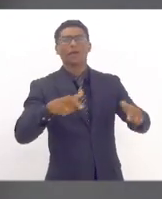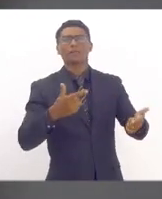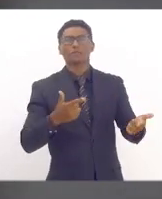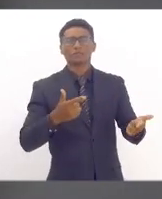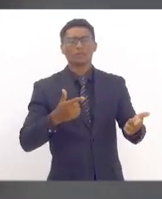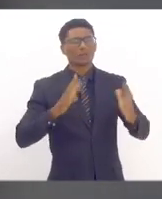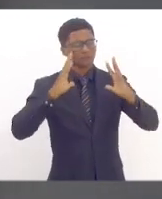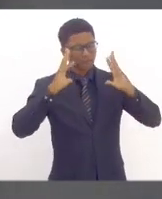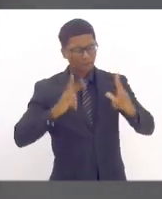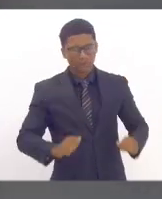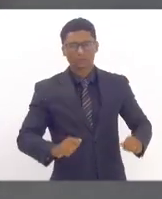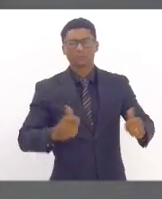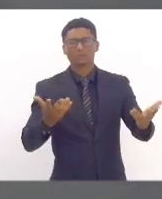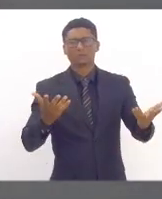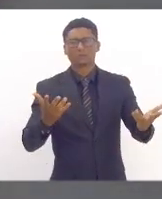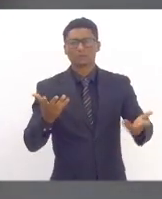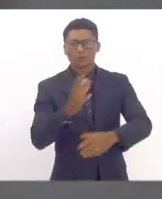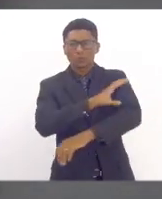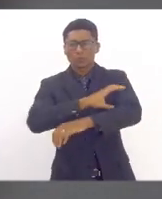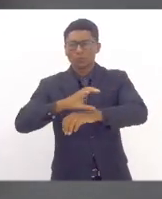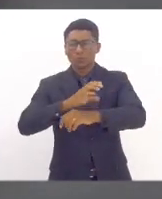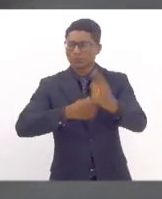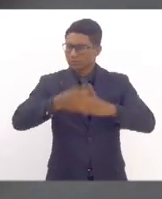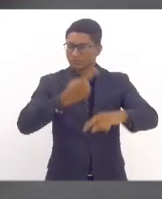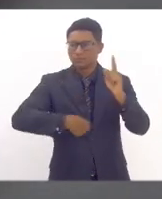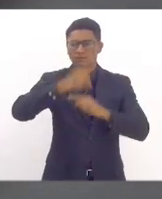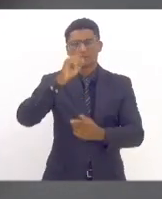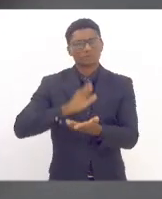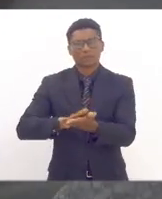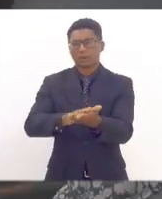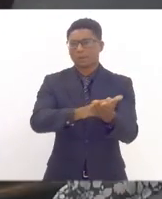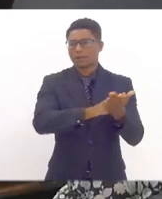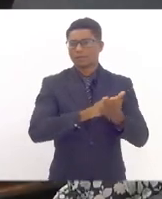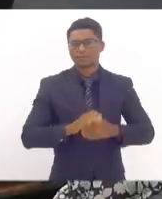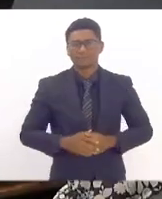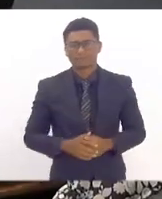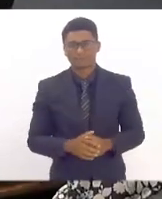discriminar viva a cultura brasileira vocês estão de parabéns